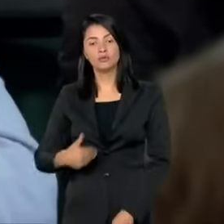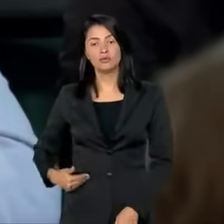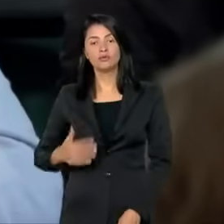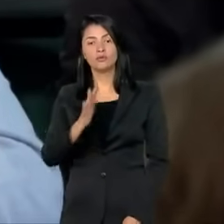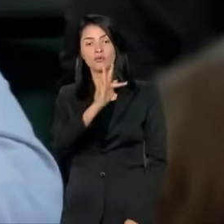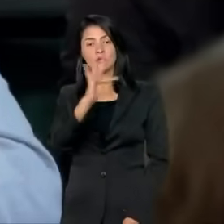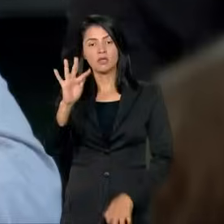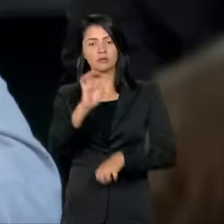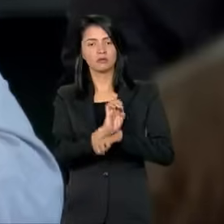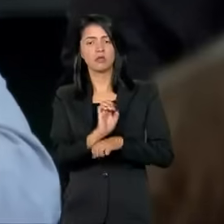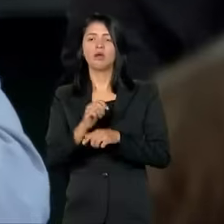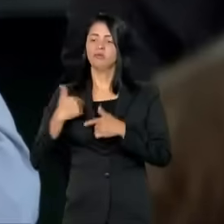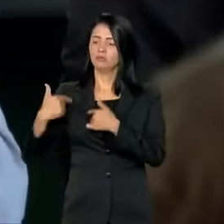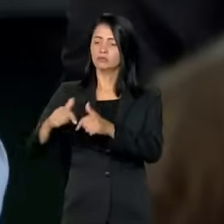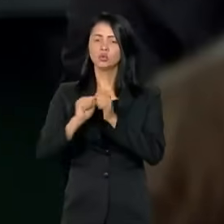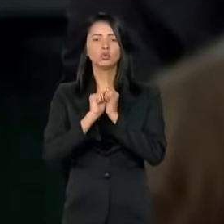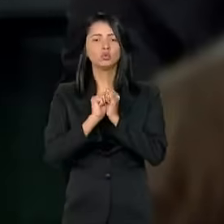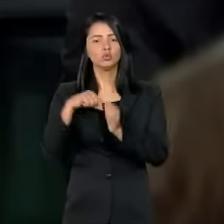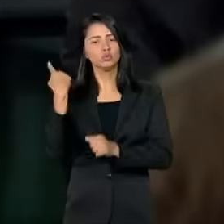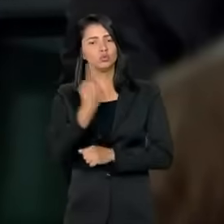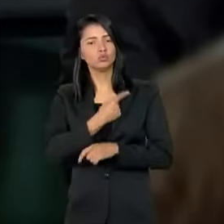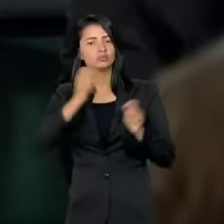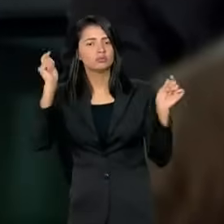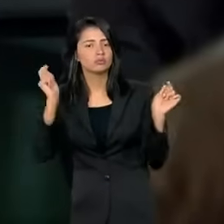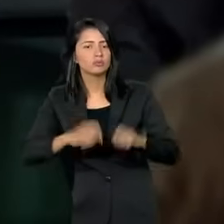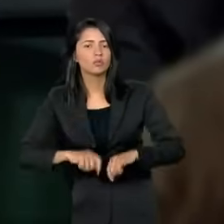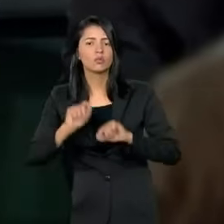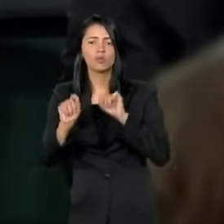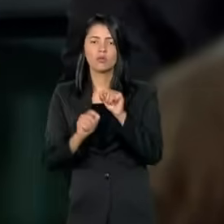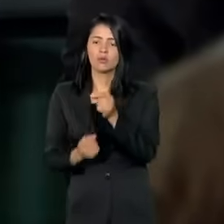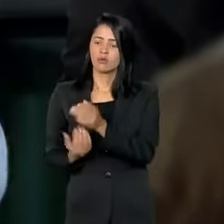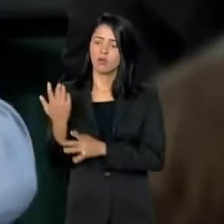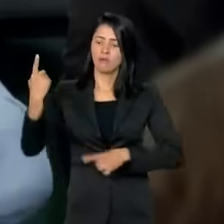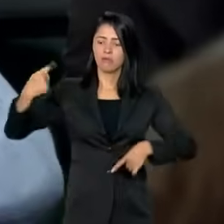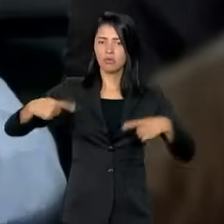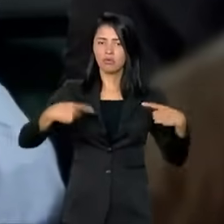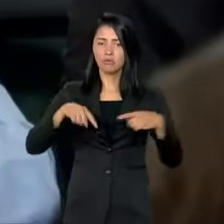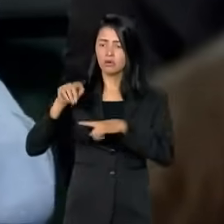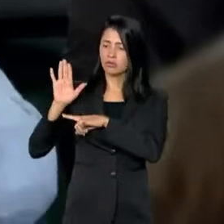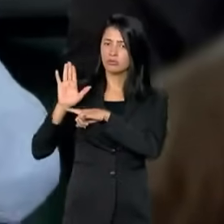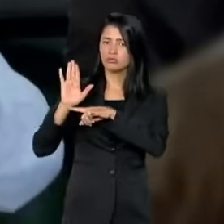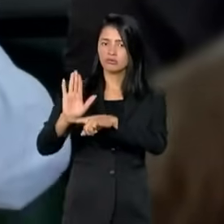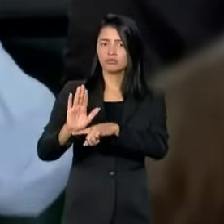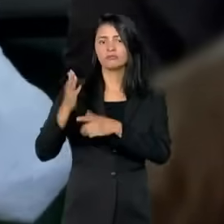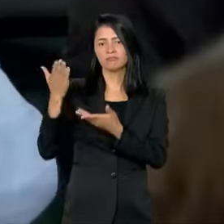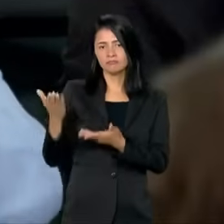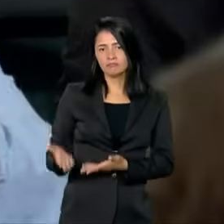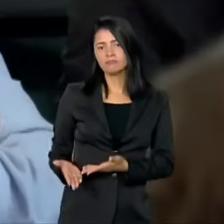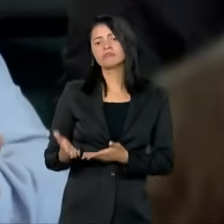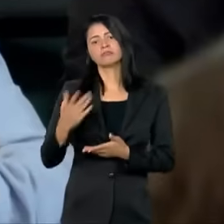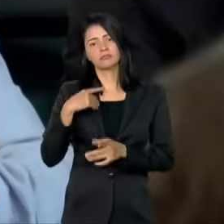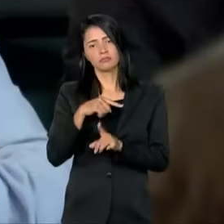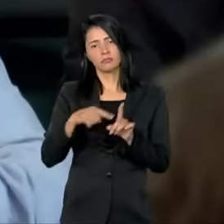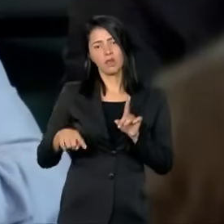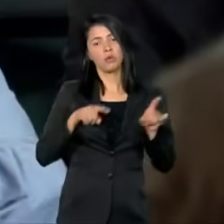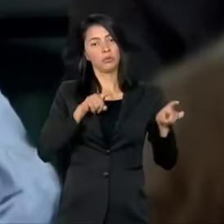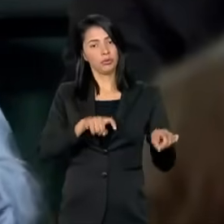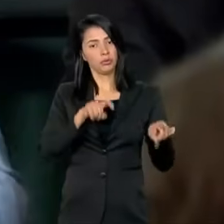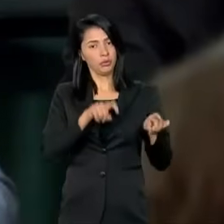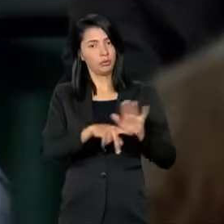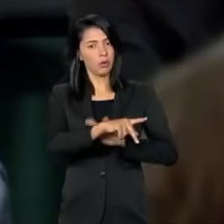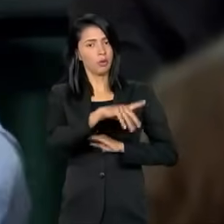estadual, trabalharam junto para que a gente pudesse criar todas as políticas de ajuda aos pequenos, médios e aos produtores